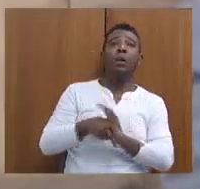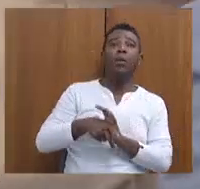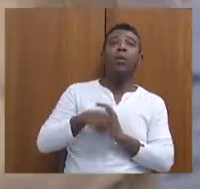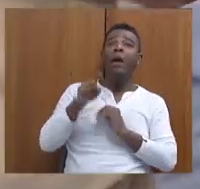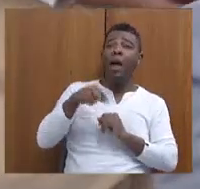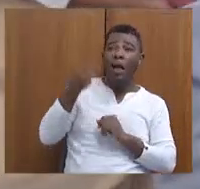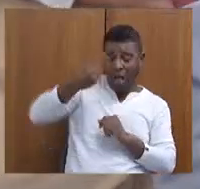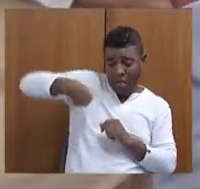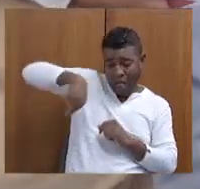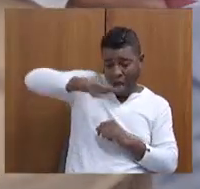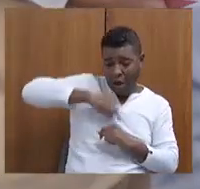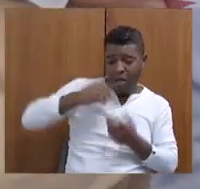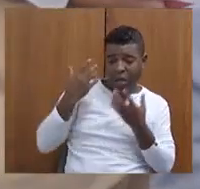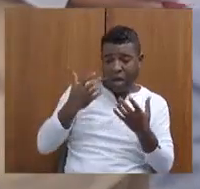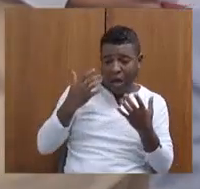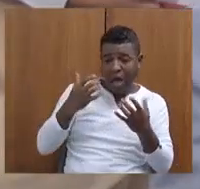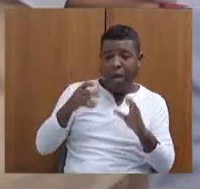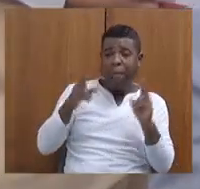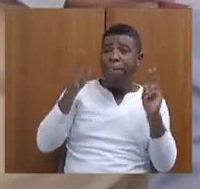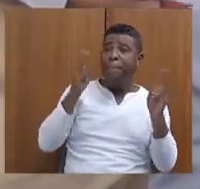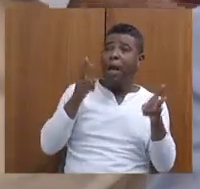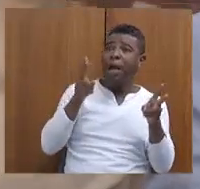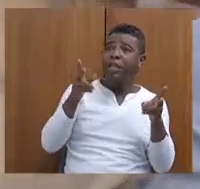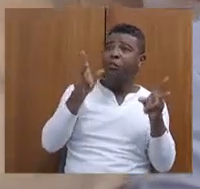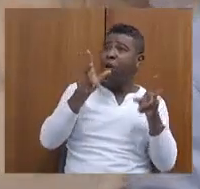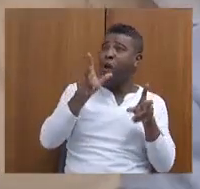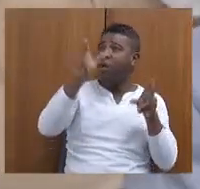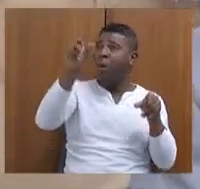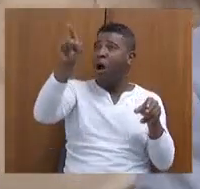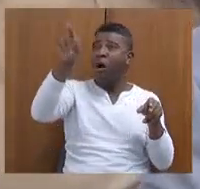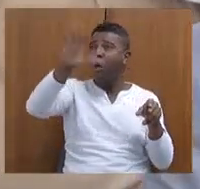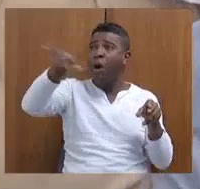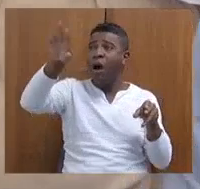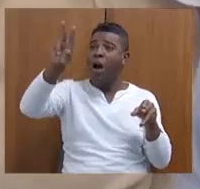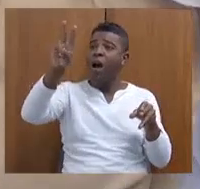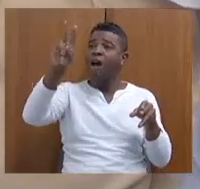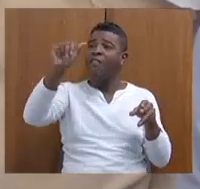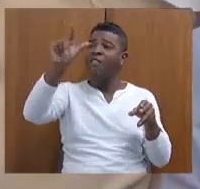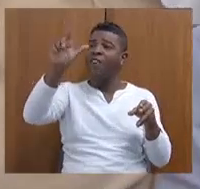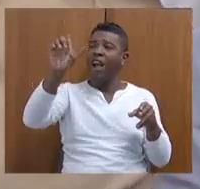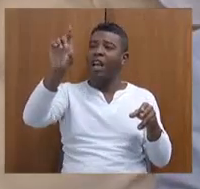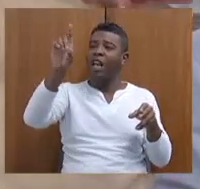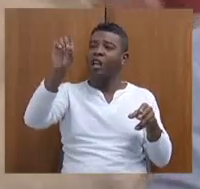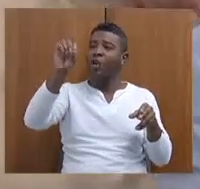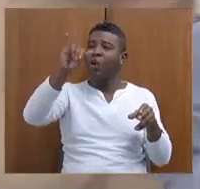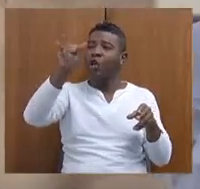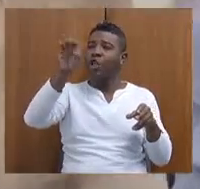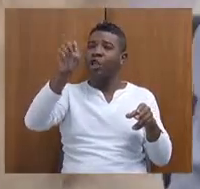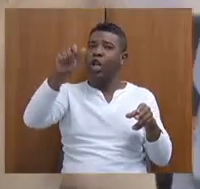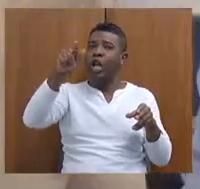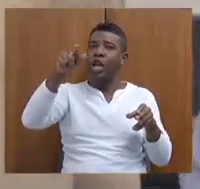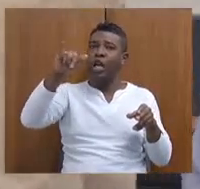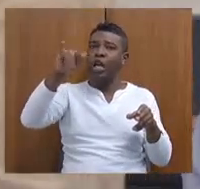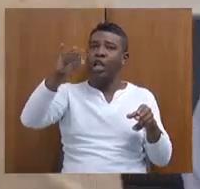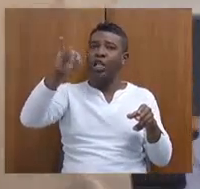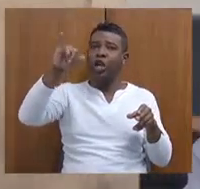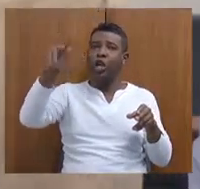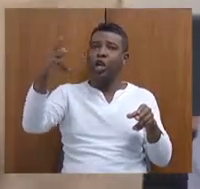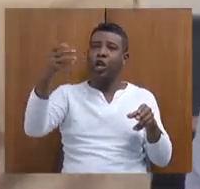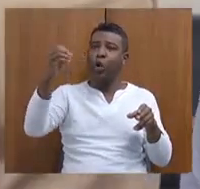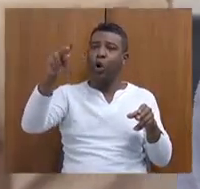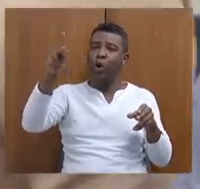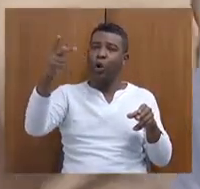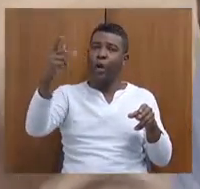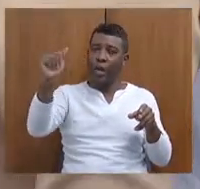para o Vale do Jequitinhonha que este Vale do Jequitinhonha possa mostrar as oportunidades o lítio é uma